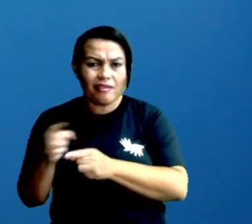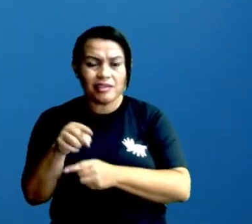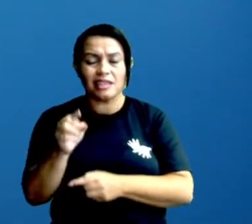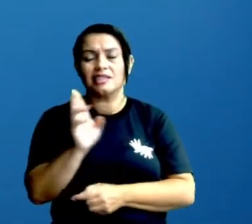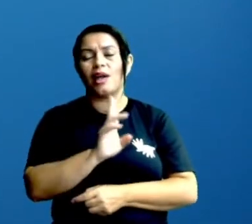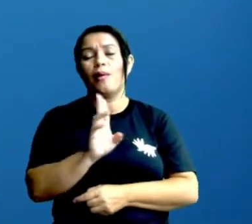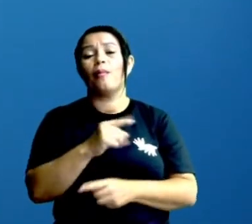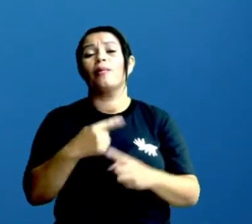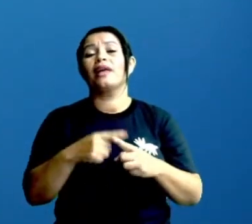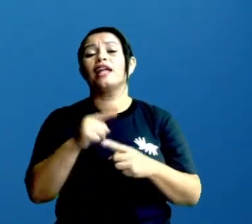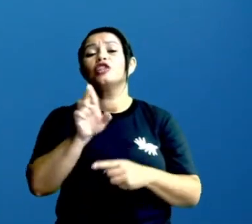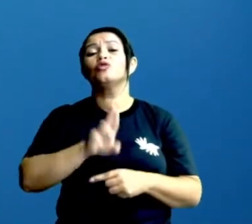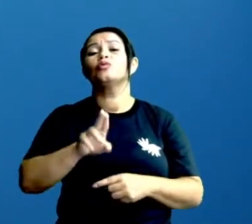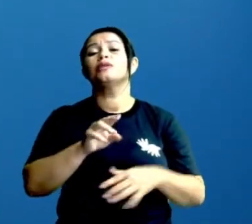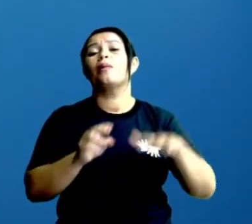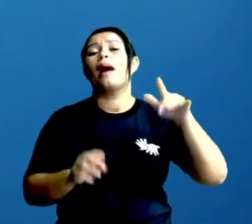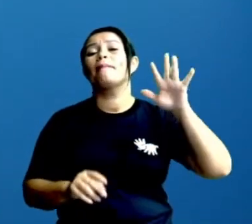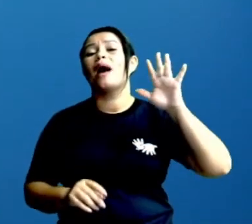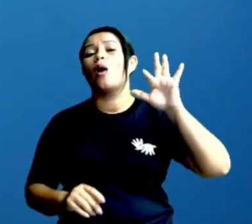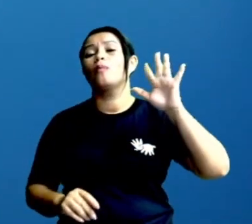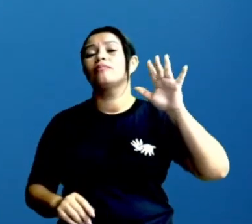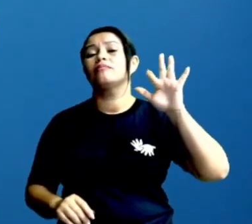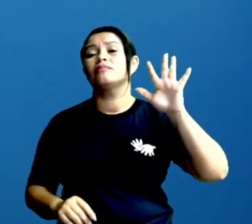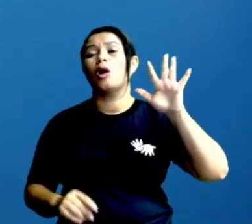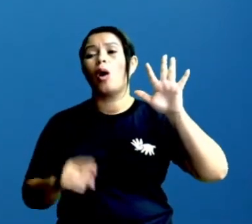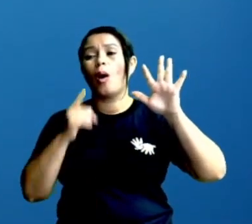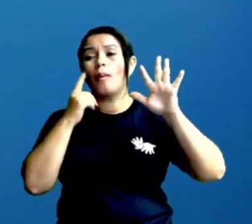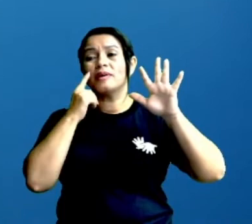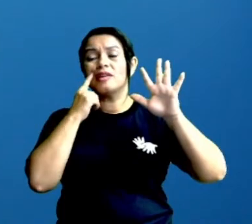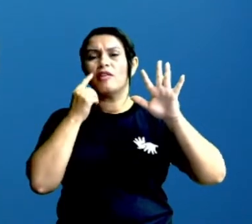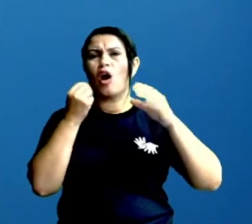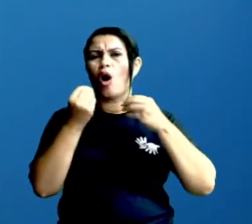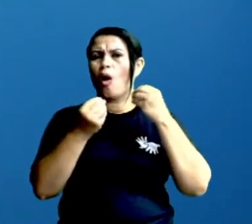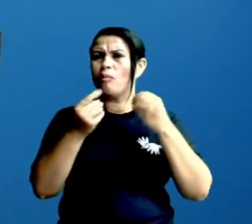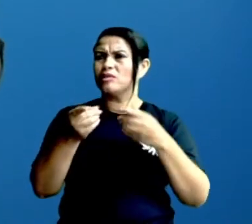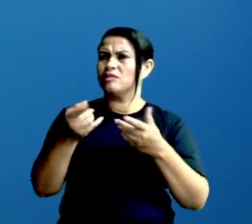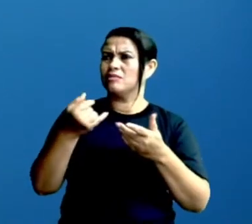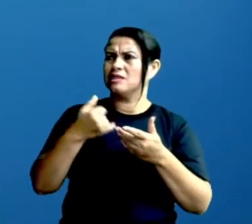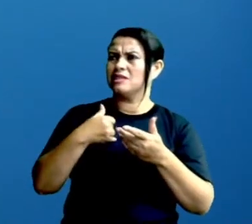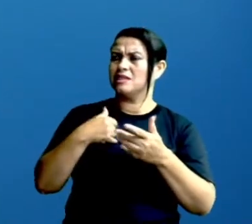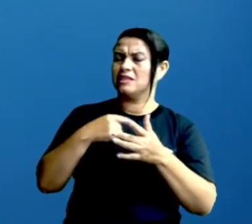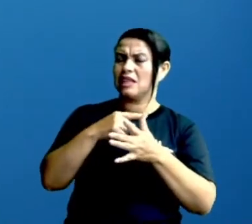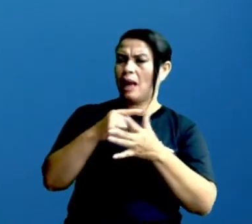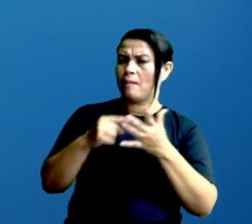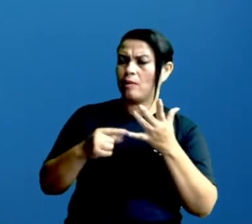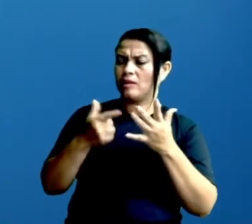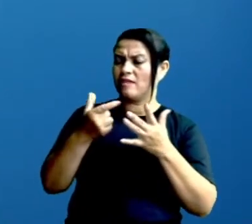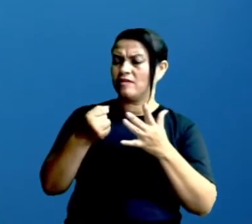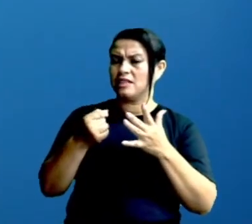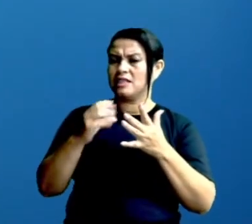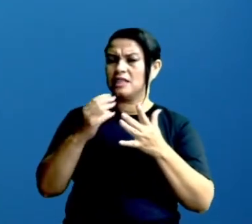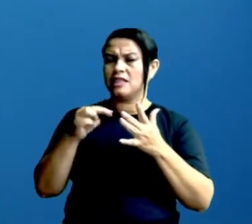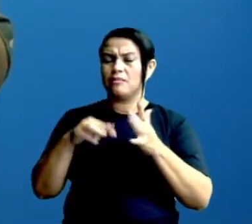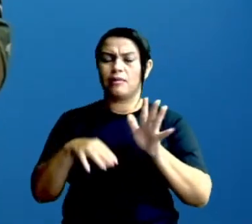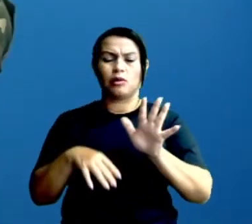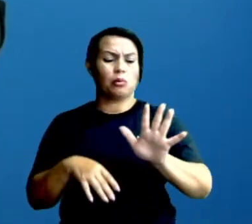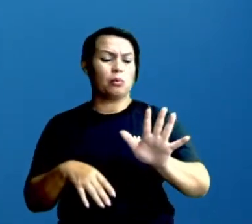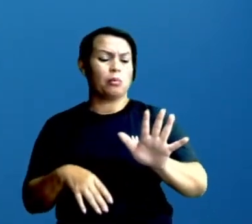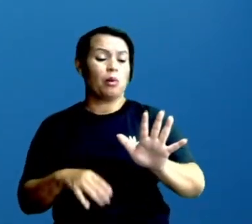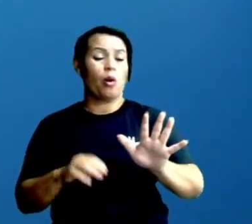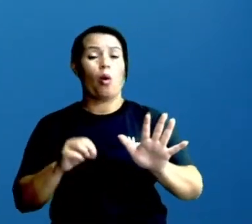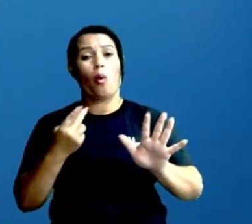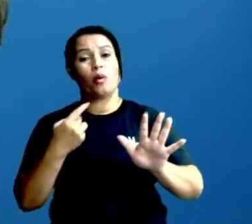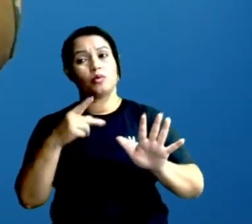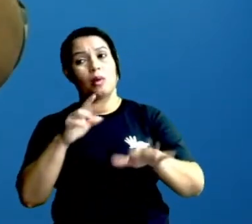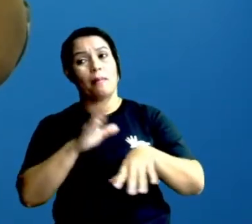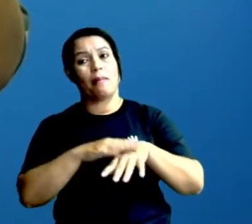o que é que eles usam? A mão, tá? Professora, a senhora disse que a mão tem 20 centímetros, mas a minha não tem 20 centímetros. Ou a sua ainda